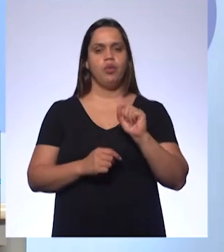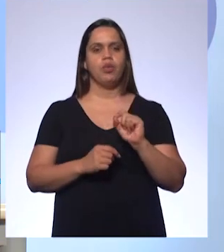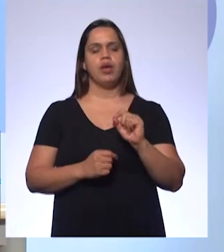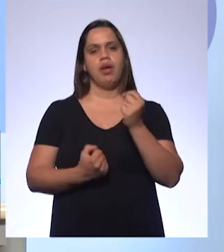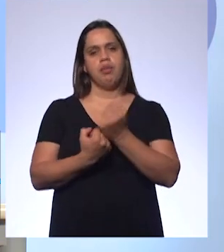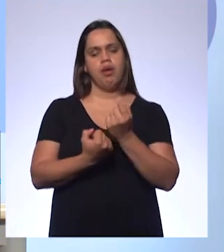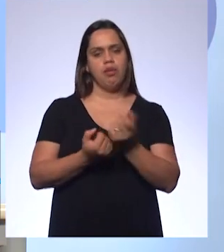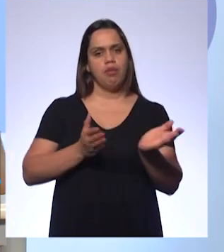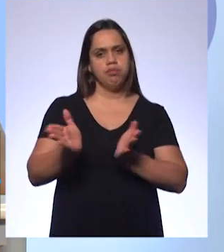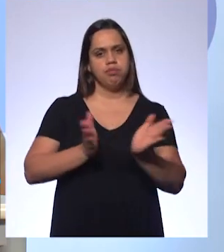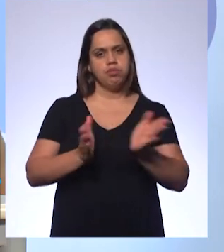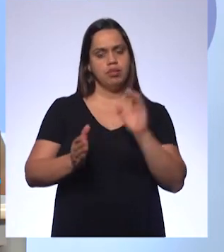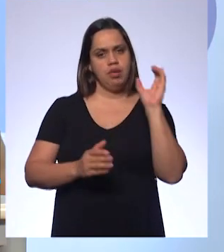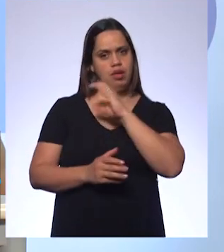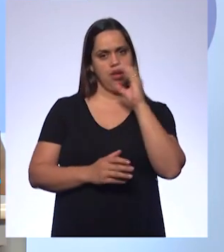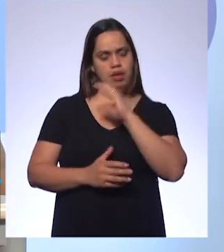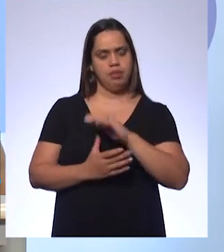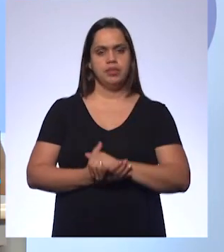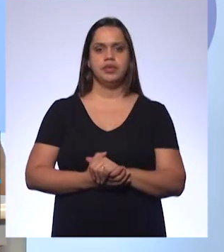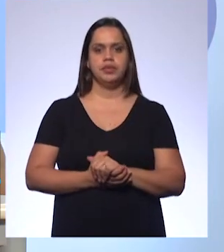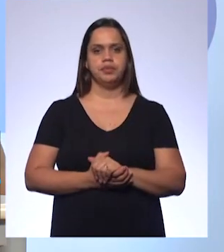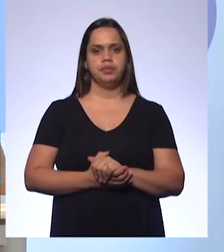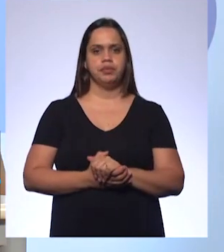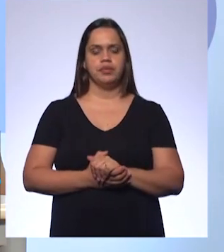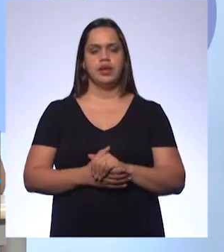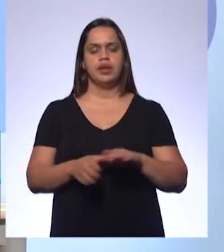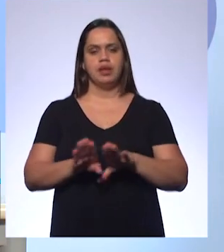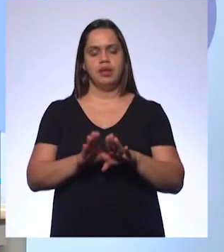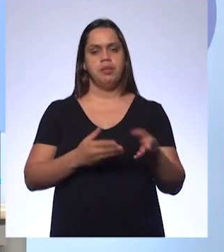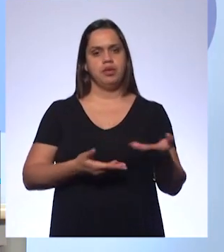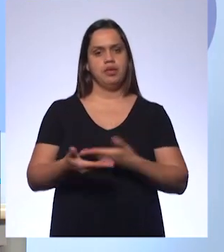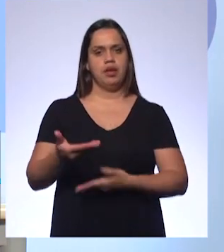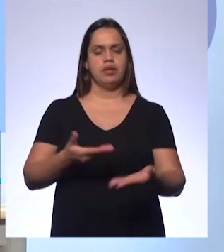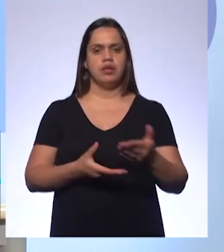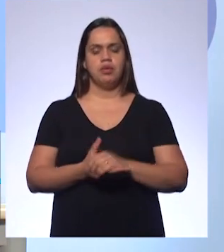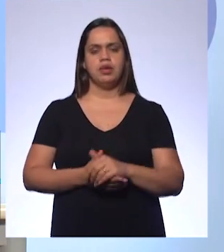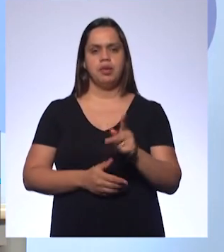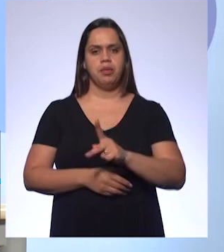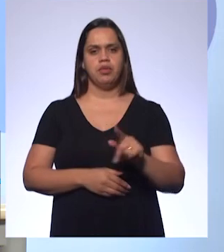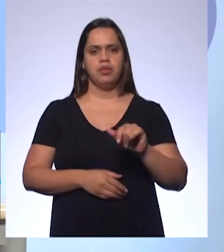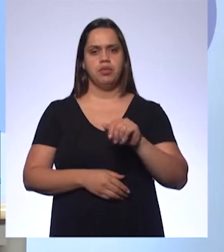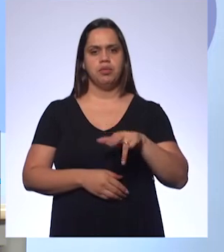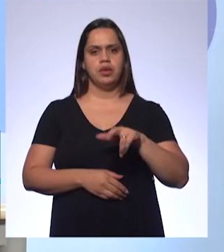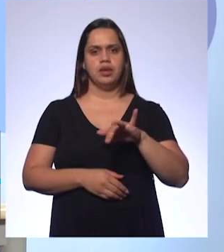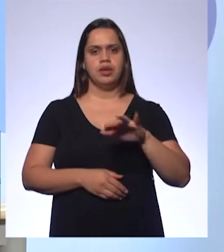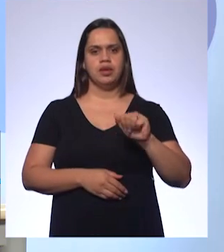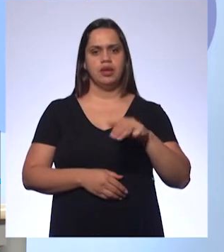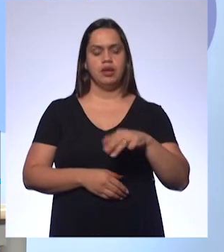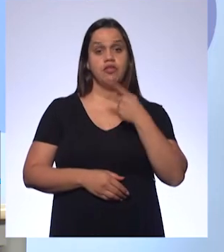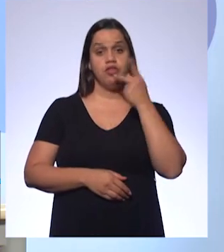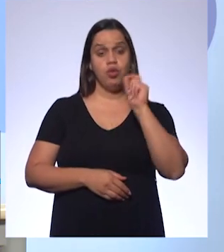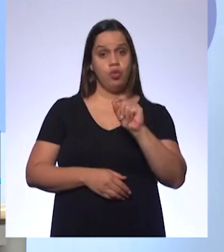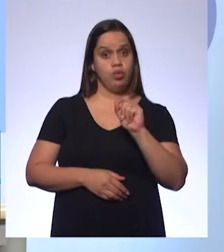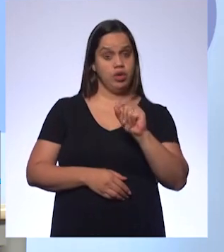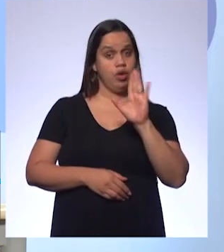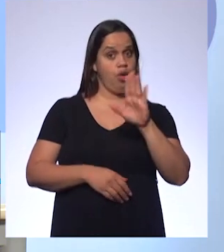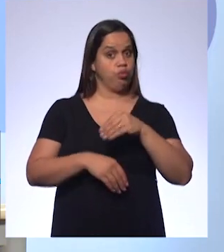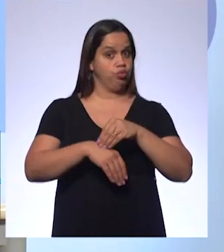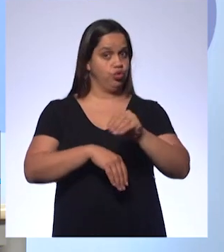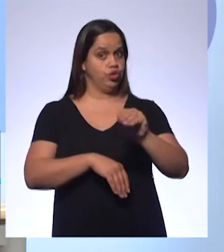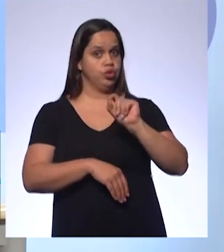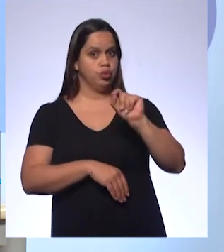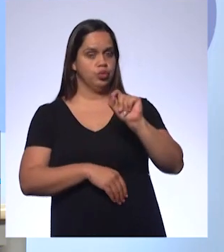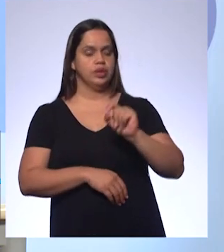de acessibilidade rápida e interação. A professora Miriam alerta dizendo que,